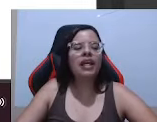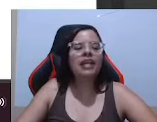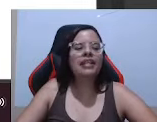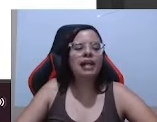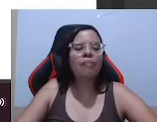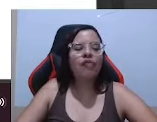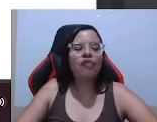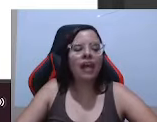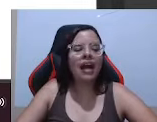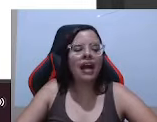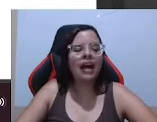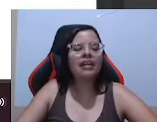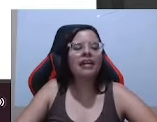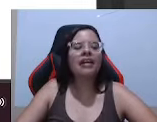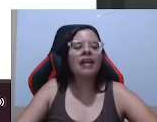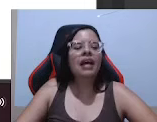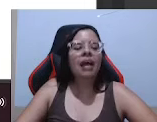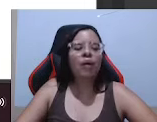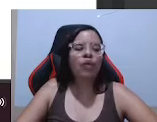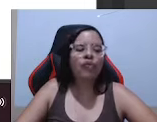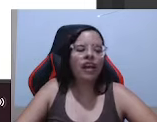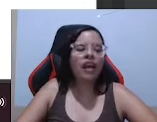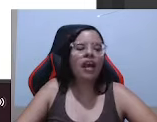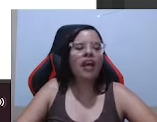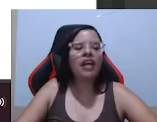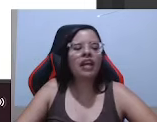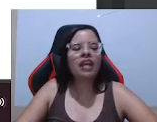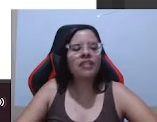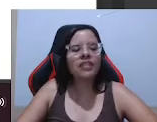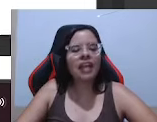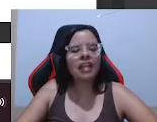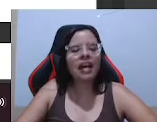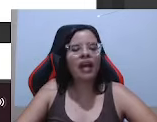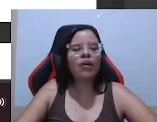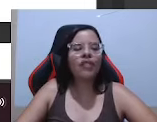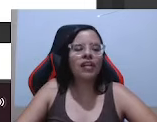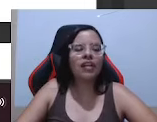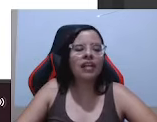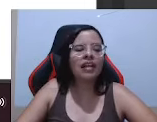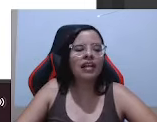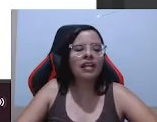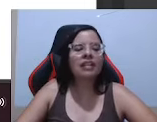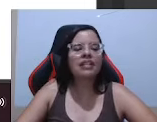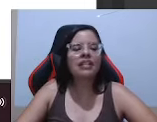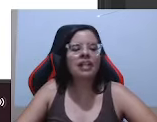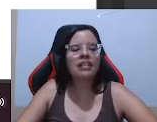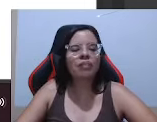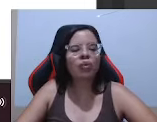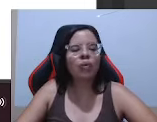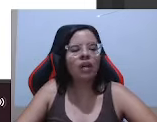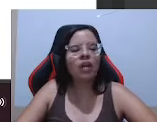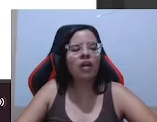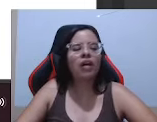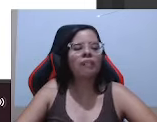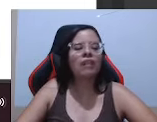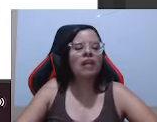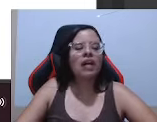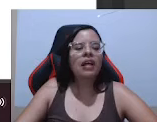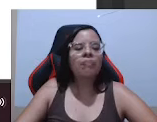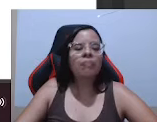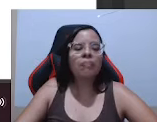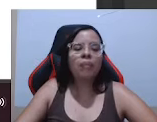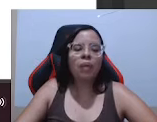Fouque, Isabel Frader, Paulo Freire, Yves Delataye, Oliveira e Dantas, Teresa